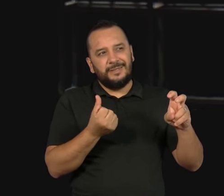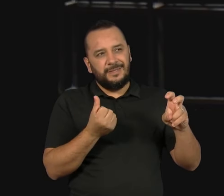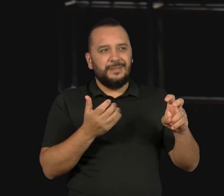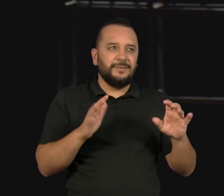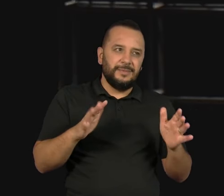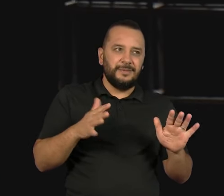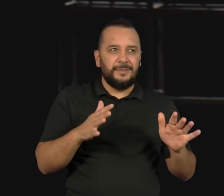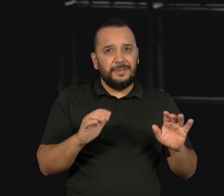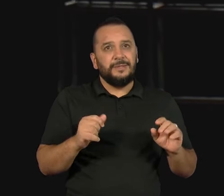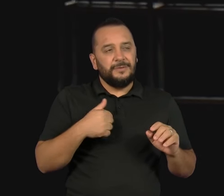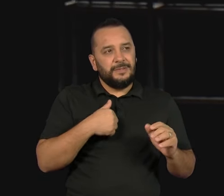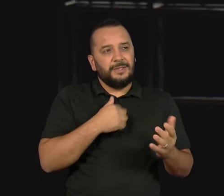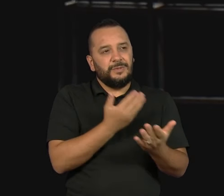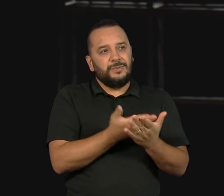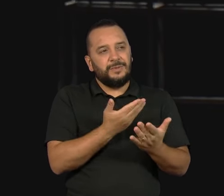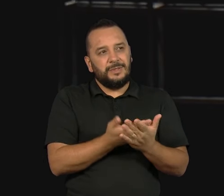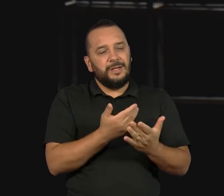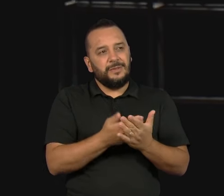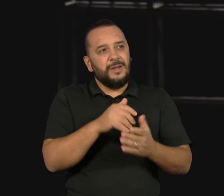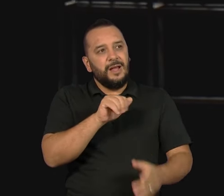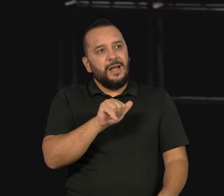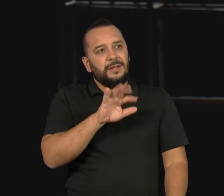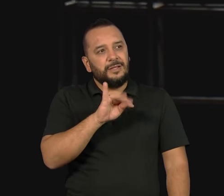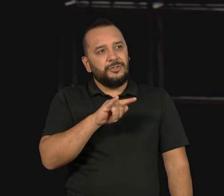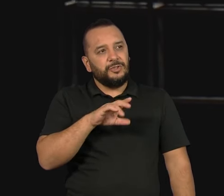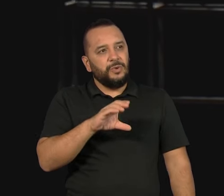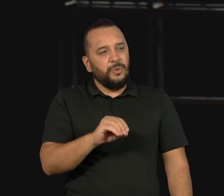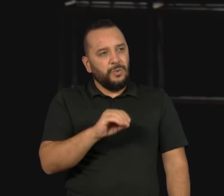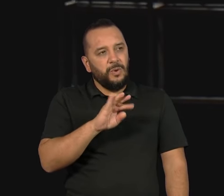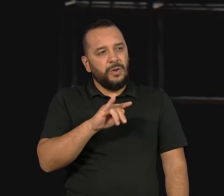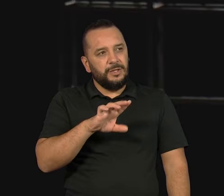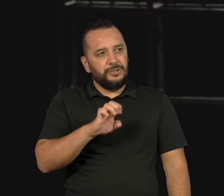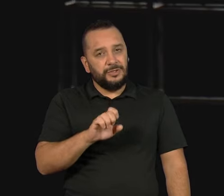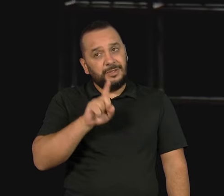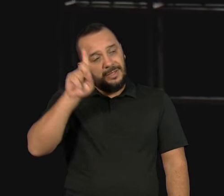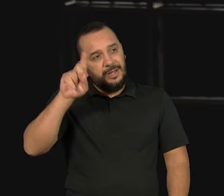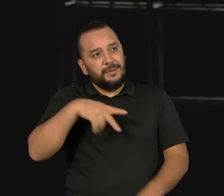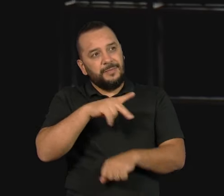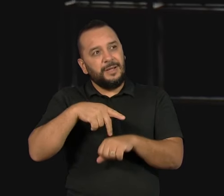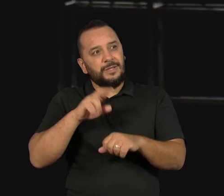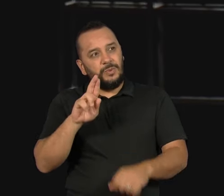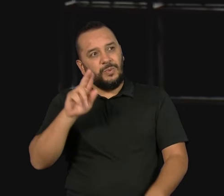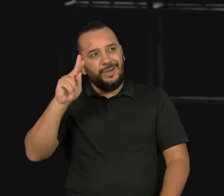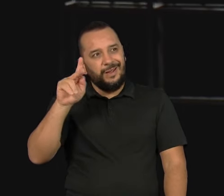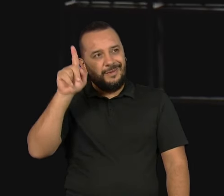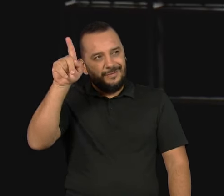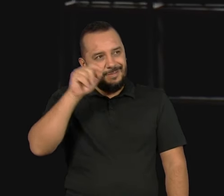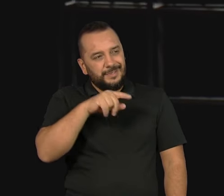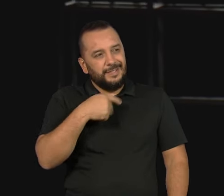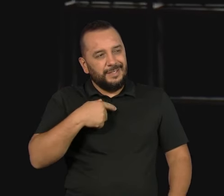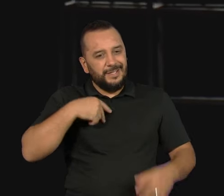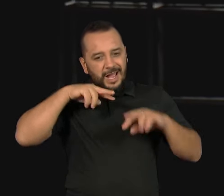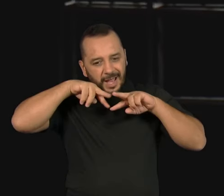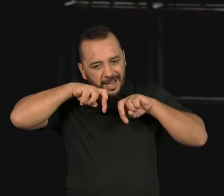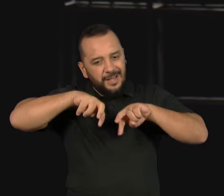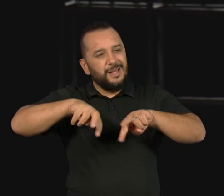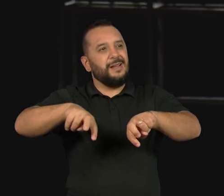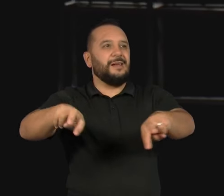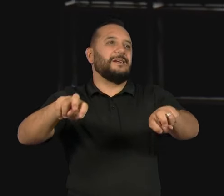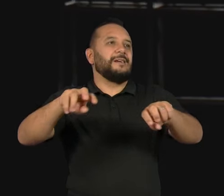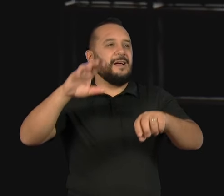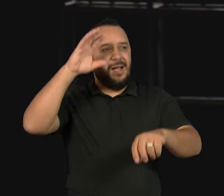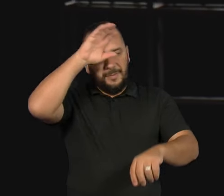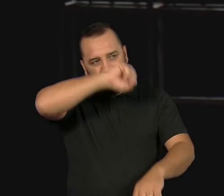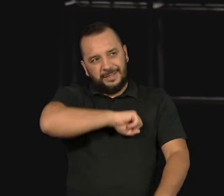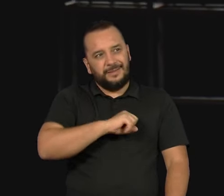no Atlantic College, que é um maravilhoso castelo no Reino Unido. Era uma espécie de mergulho no idioma inglês